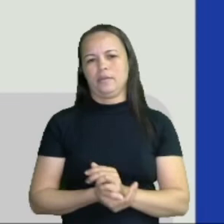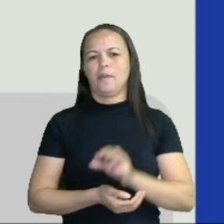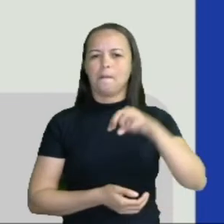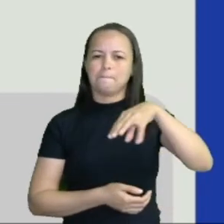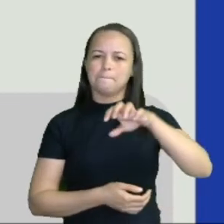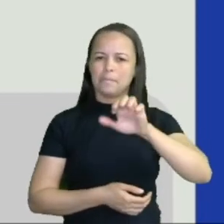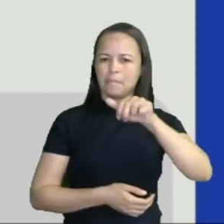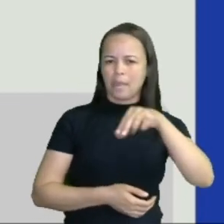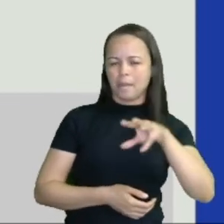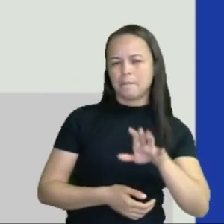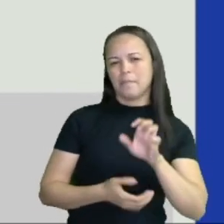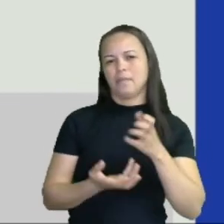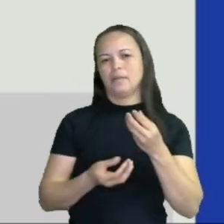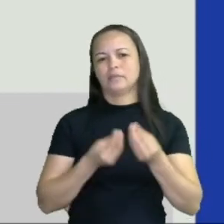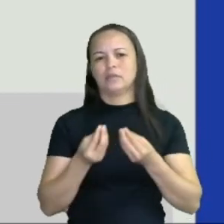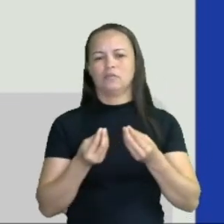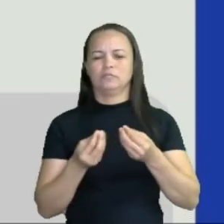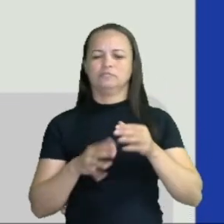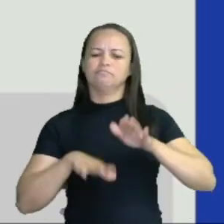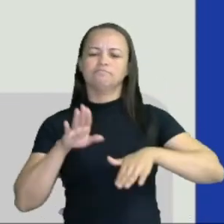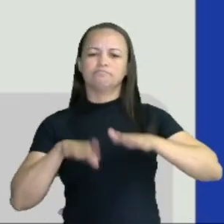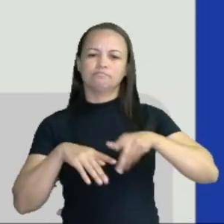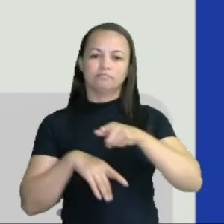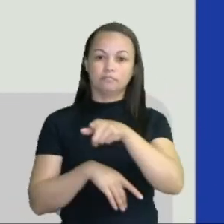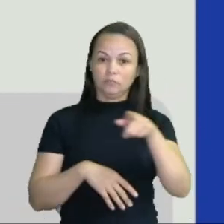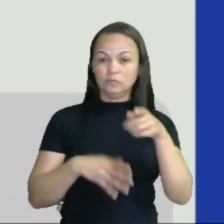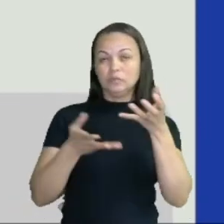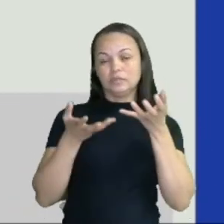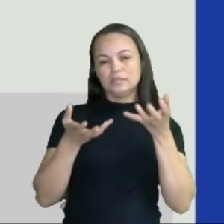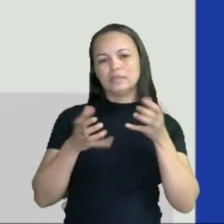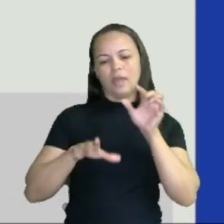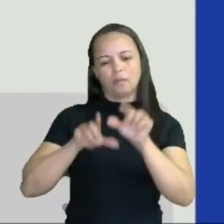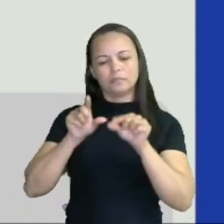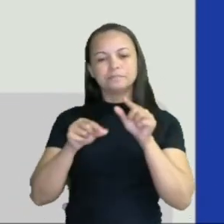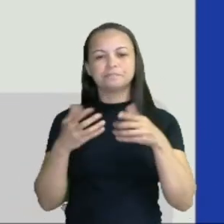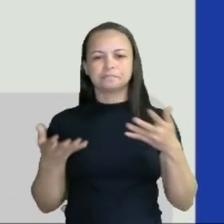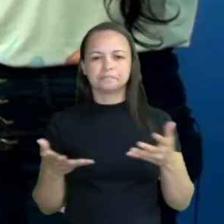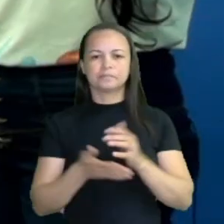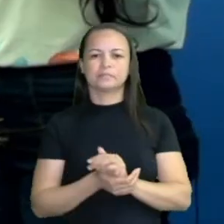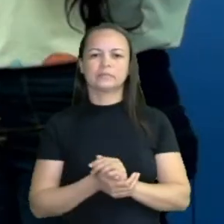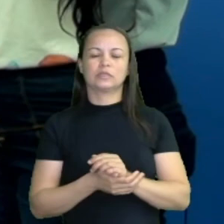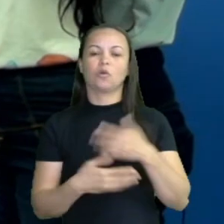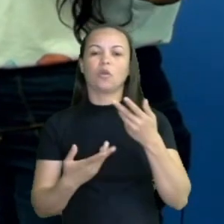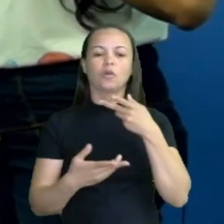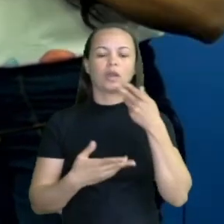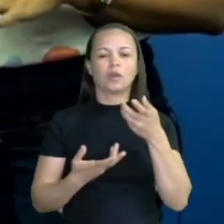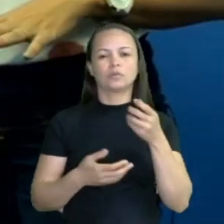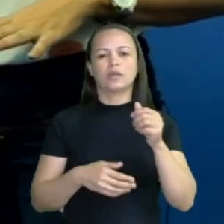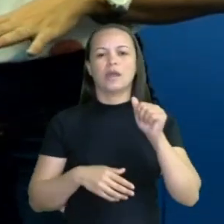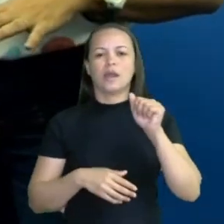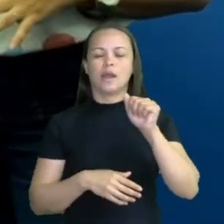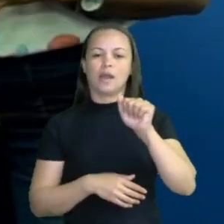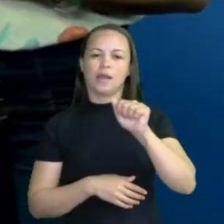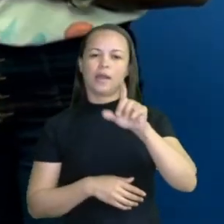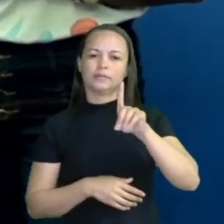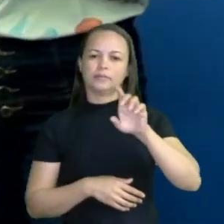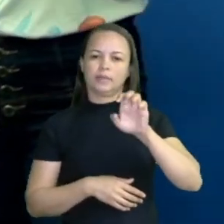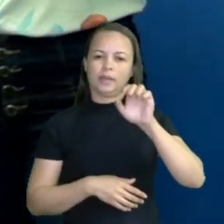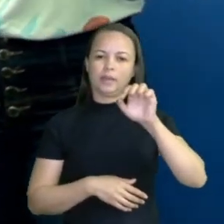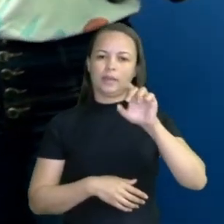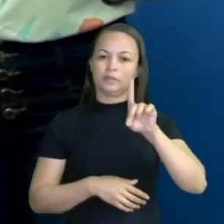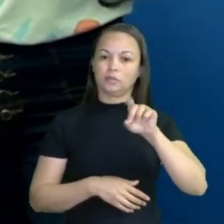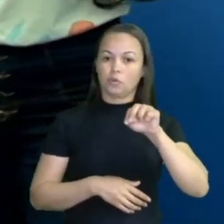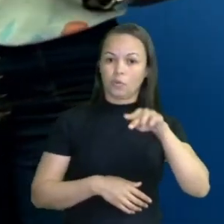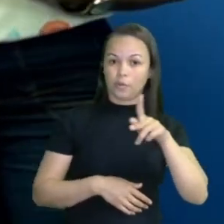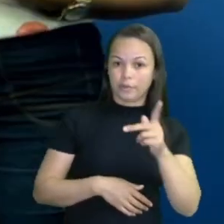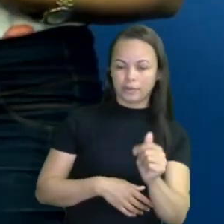do que você quiser colocar aí na coluna. E aí você vai falar, dedonha, coloca lá os dedos, vê que letra deu. E, por exemplo, se